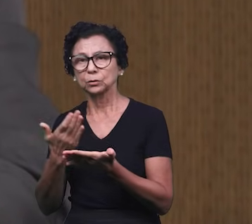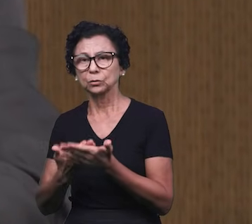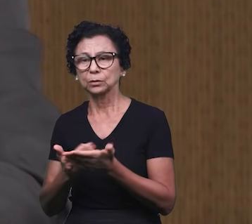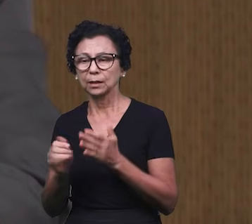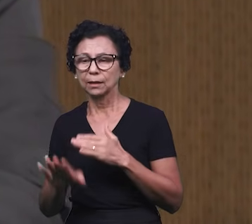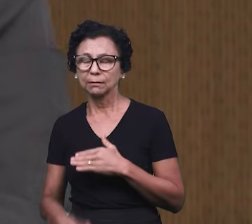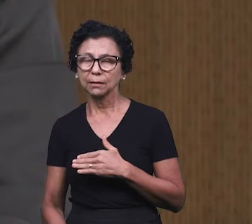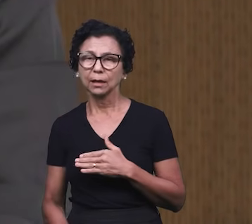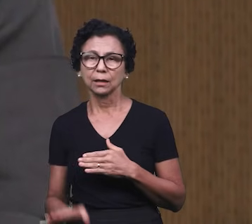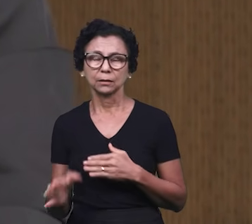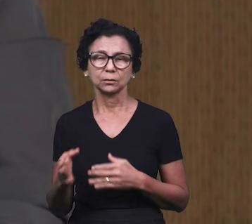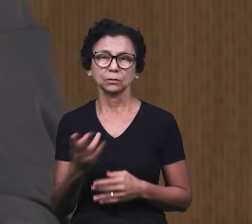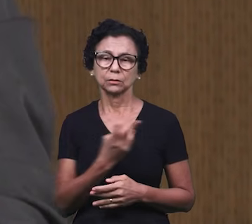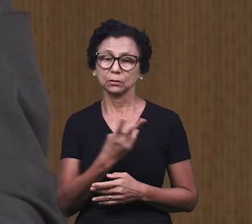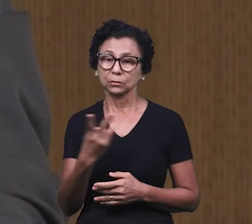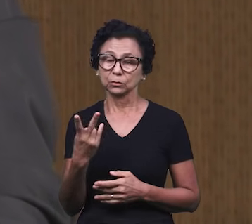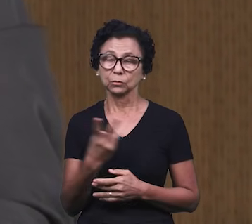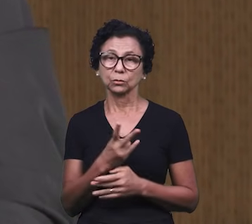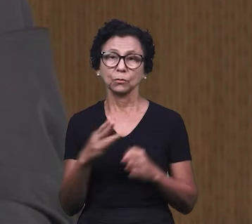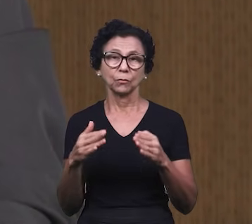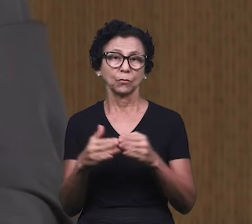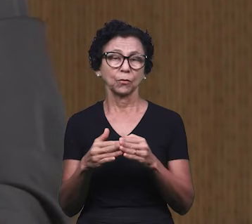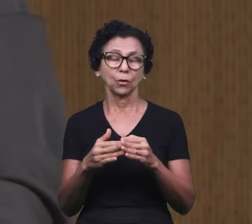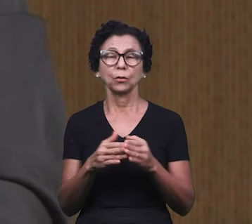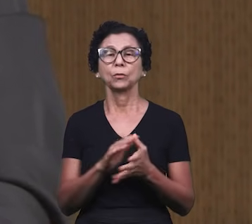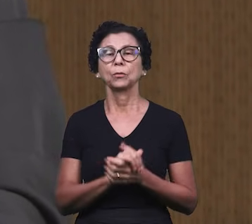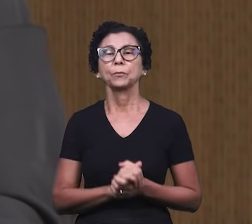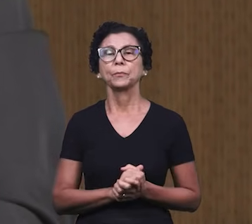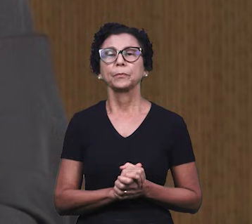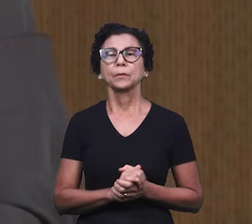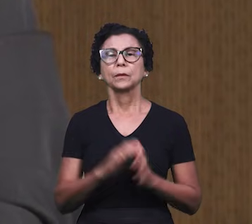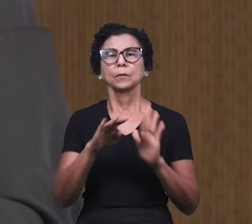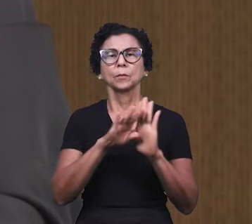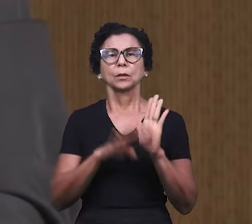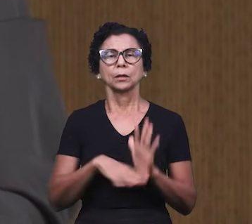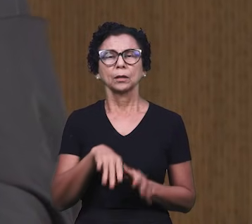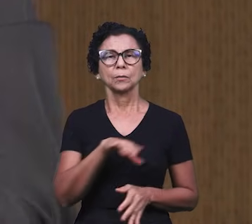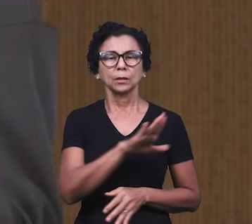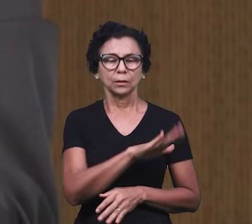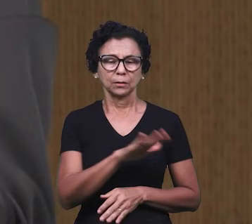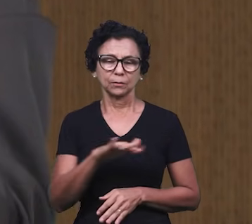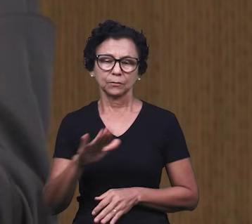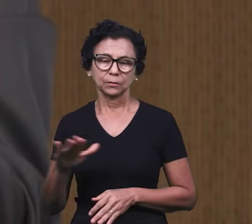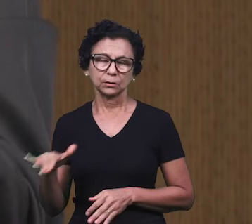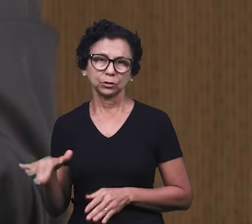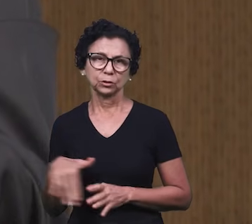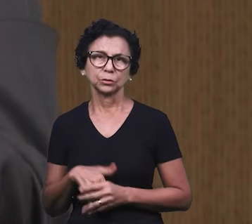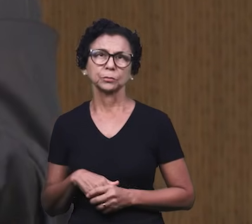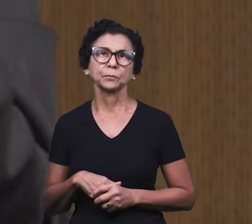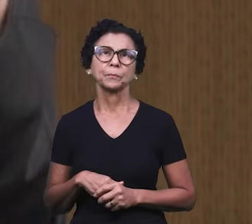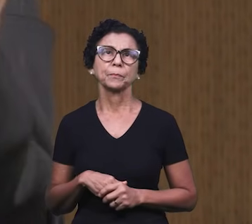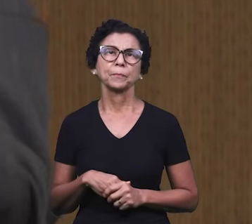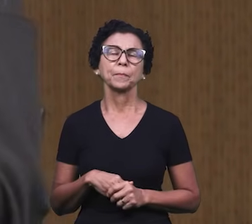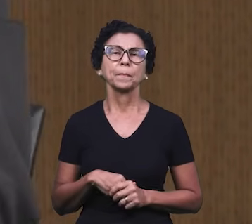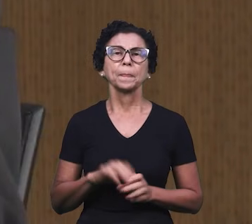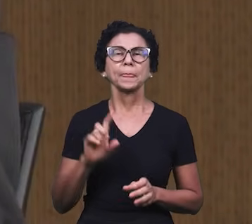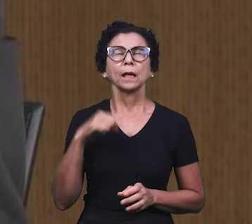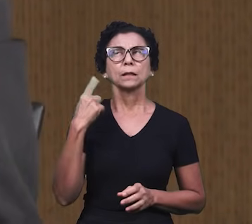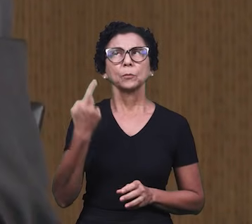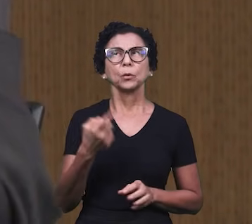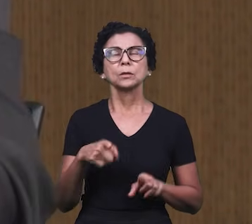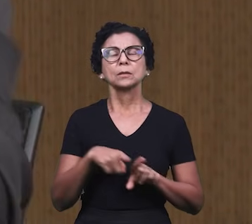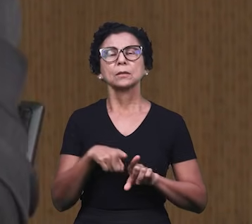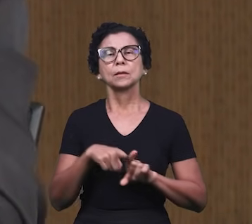as crianças. Muito bom. Então, é um programa infantil. 10 horas, sempre a gente coloca ali uma coisa que foi importante na